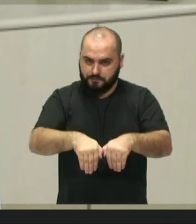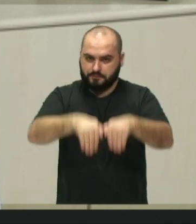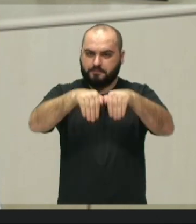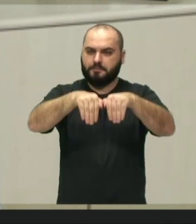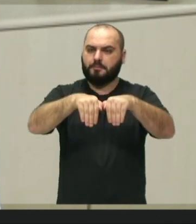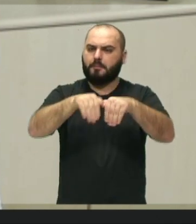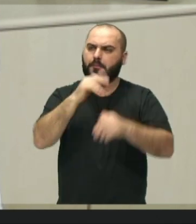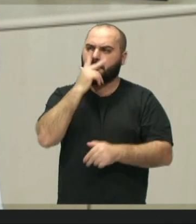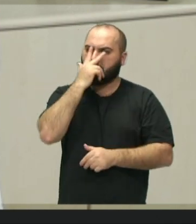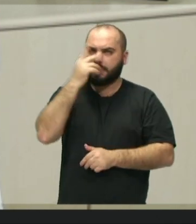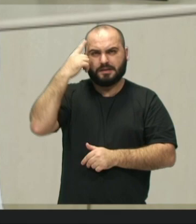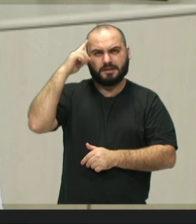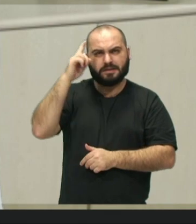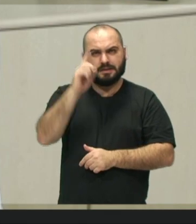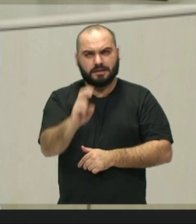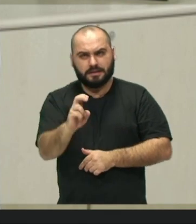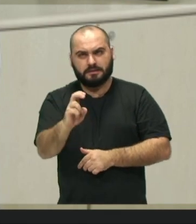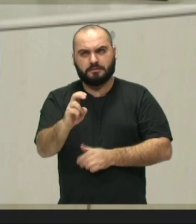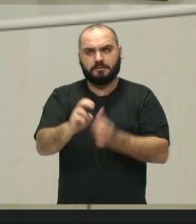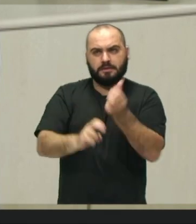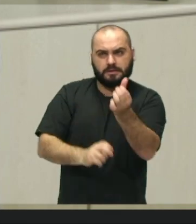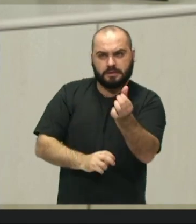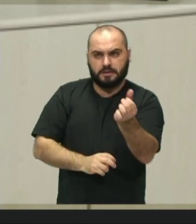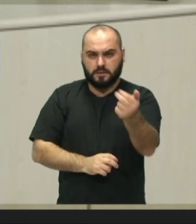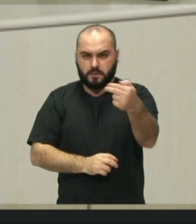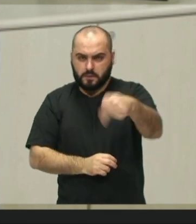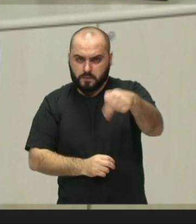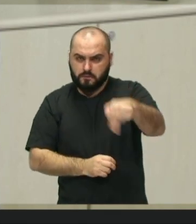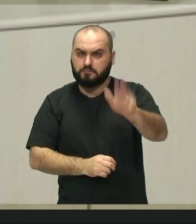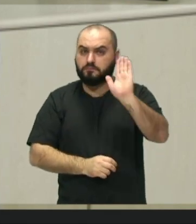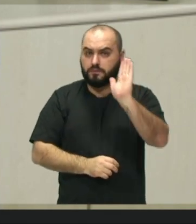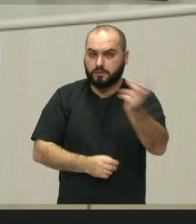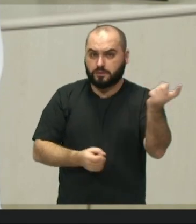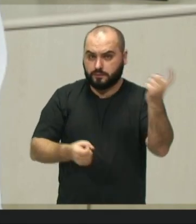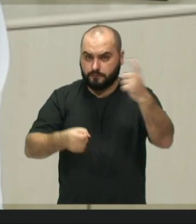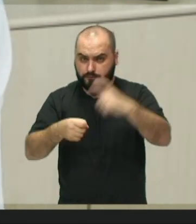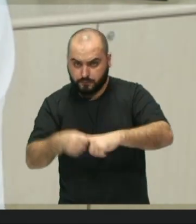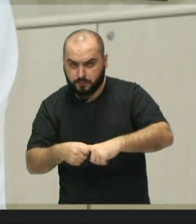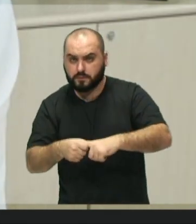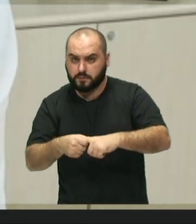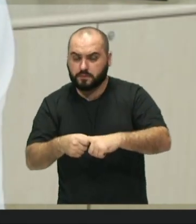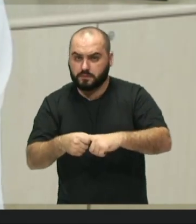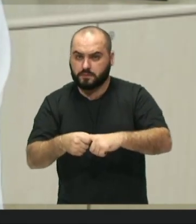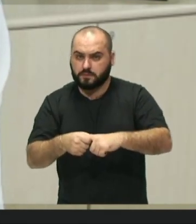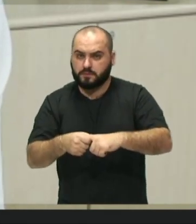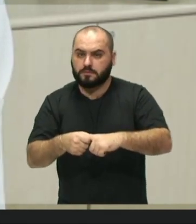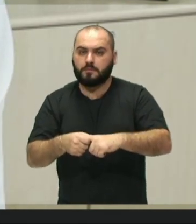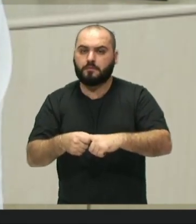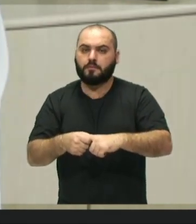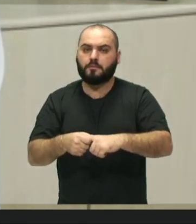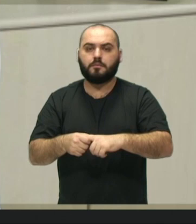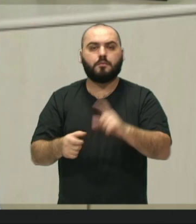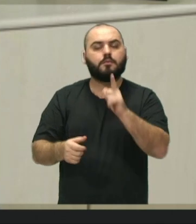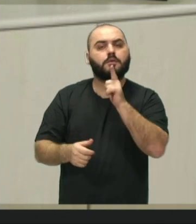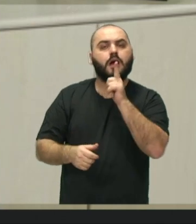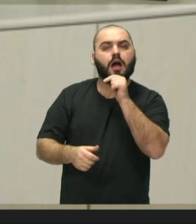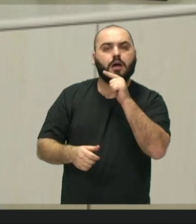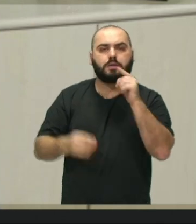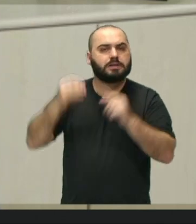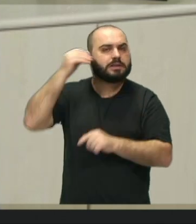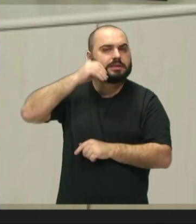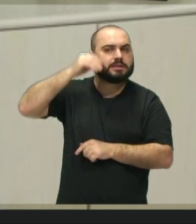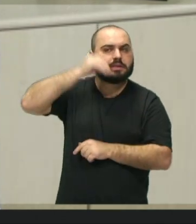me engano, dia 5 ou dia 6 de novembro já foi restabelecido o padrão de potabilidade, trazendo a salinidade a índices